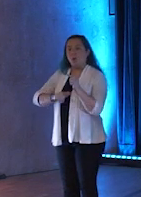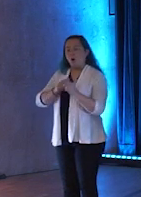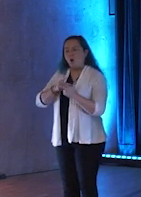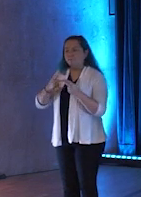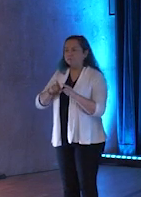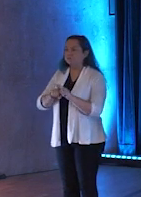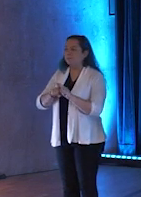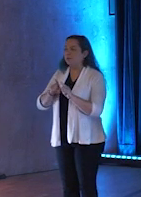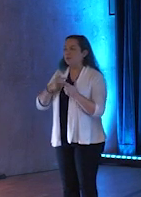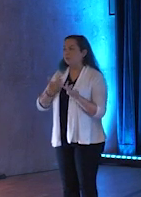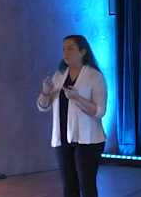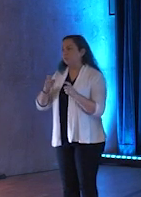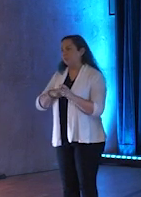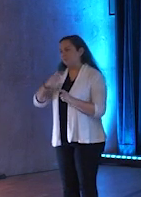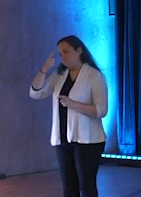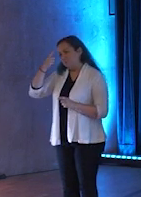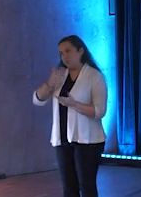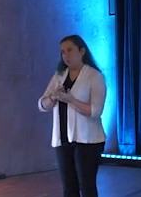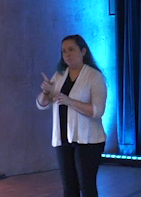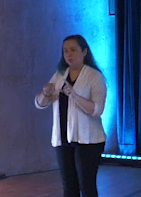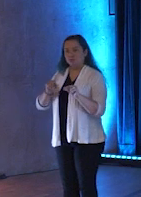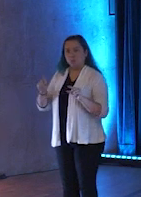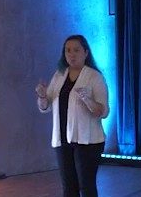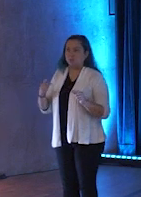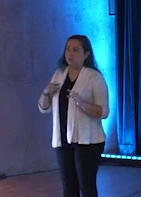nessa ideia da racionalidade, do princípio da escolha,